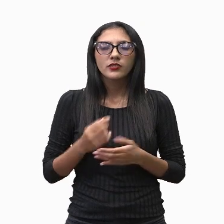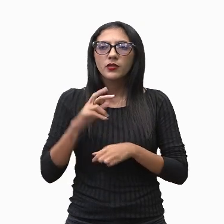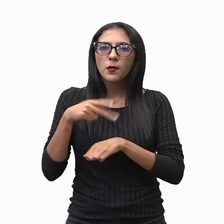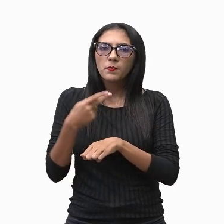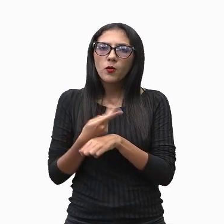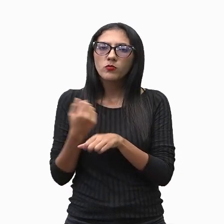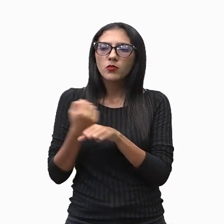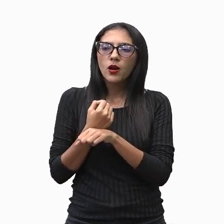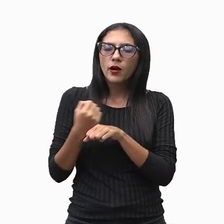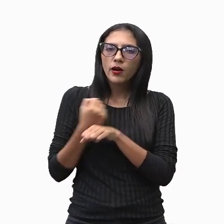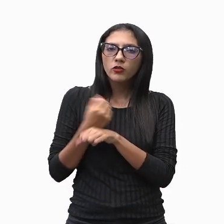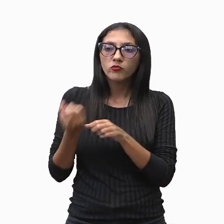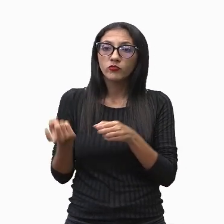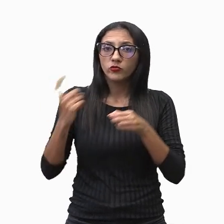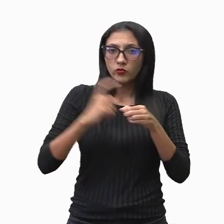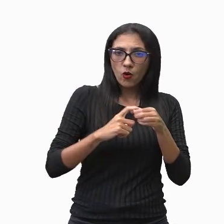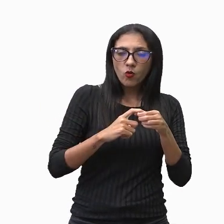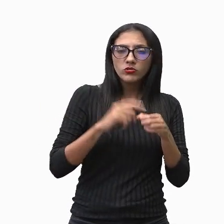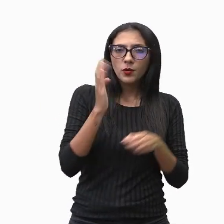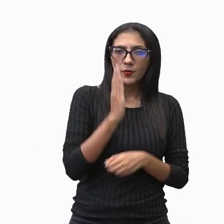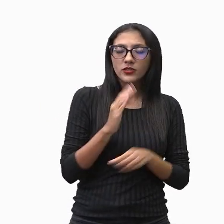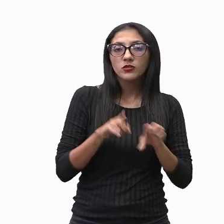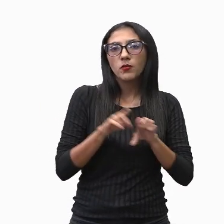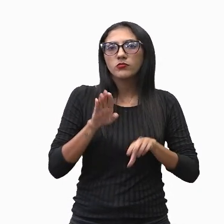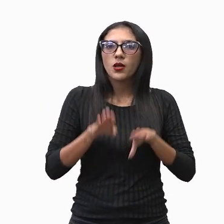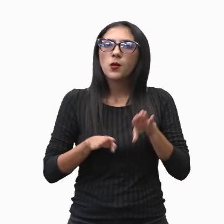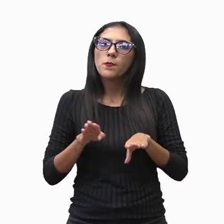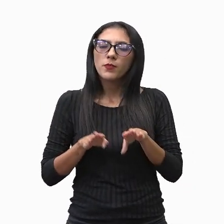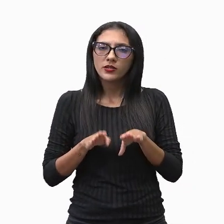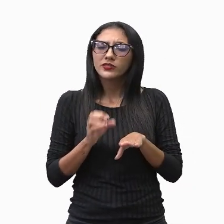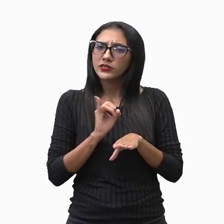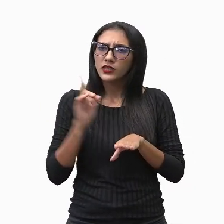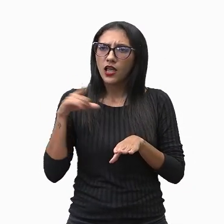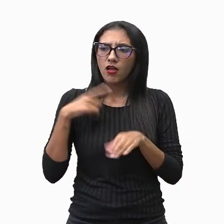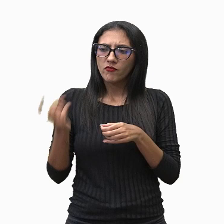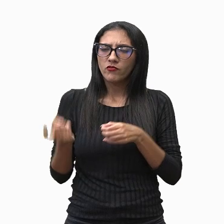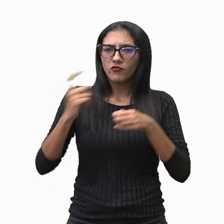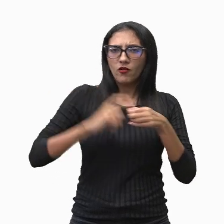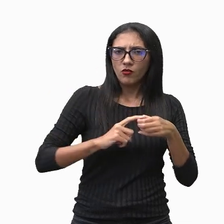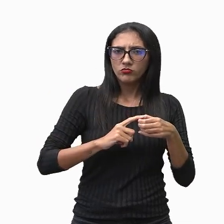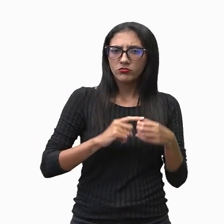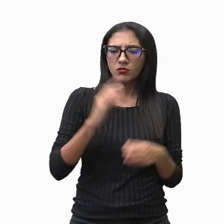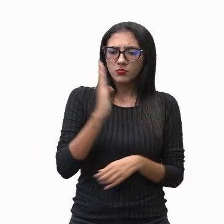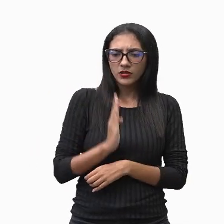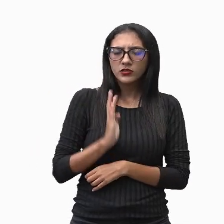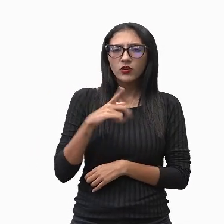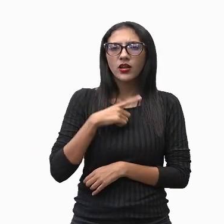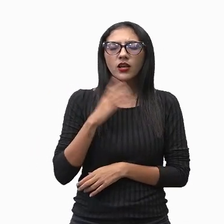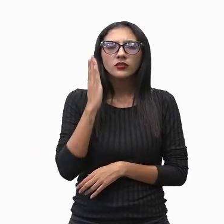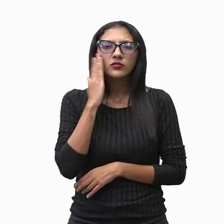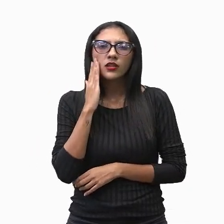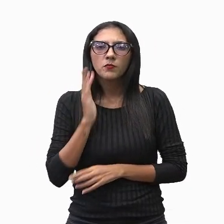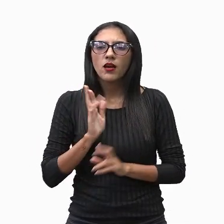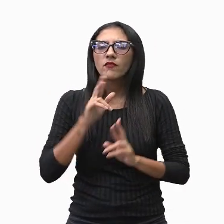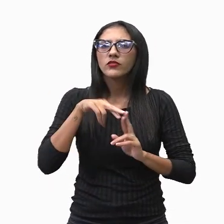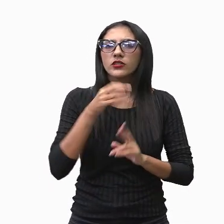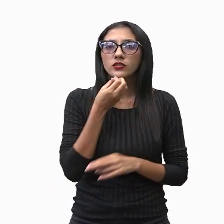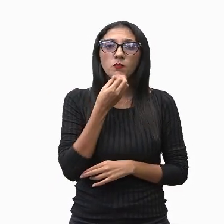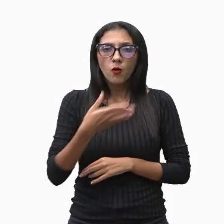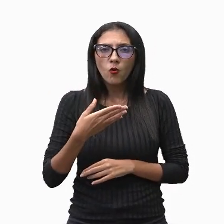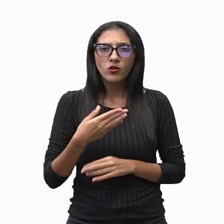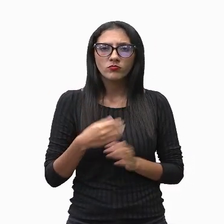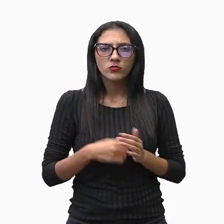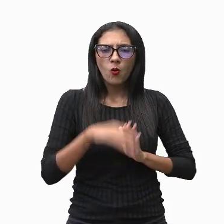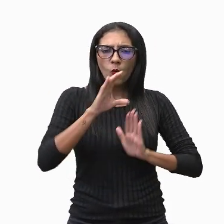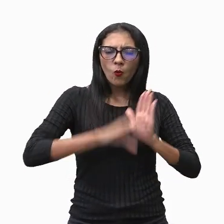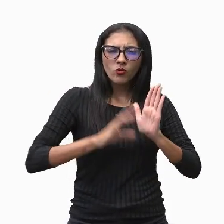depois ou fica morando no país, dependendo da oferta, mas voltando do país, ela volta com a referência ali do seu certificado, com um curso